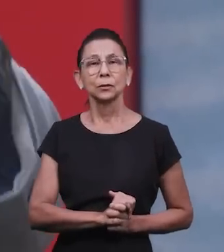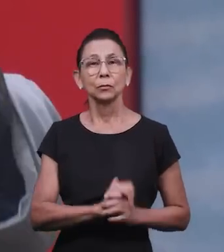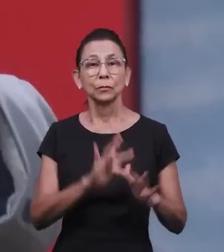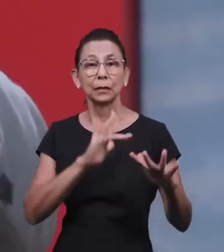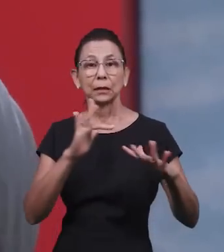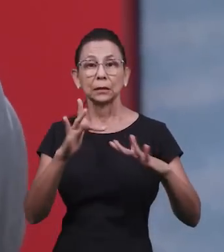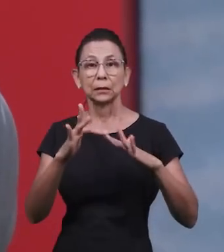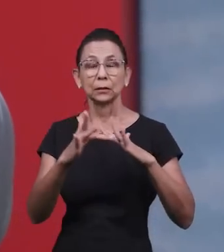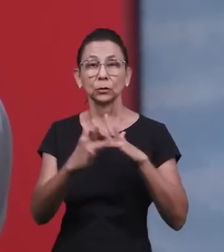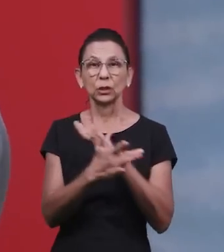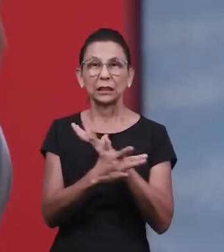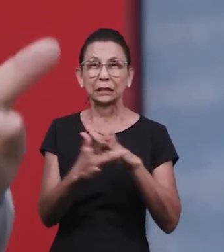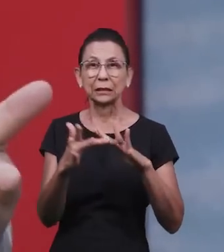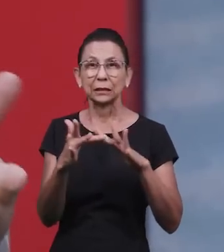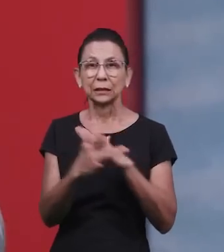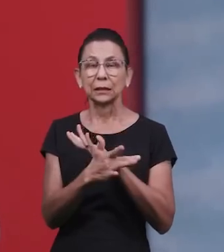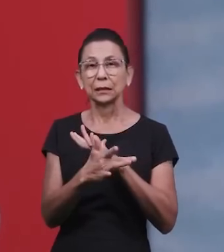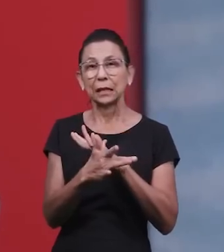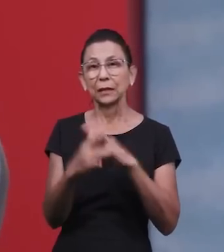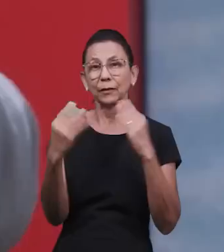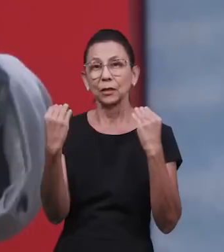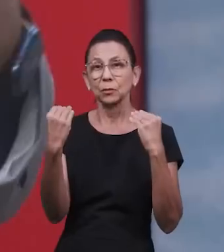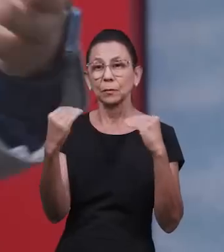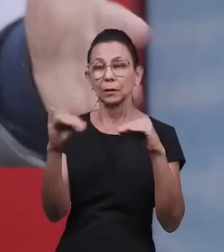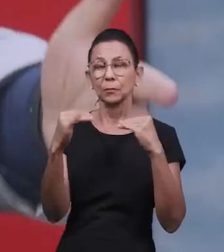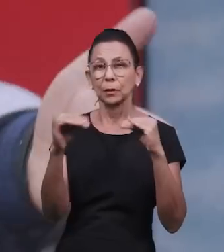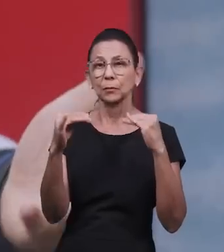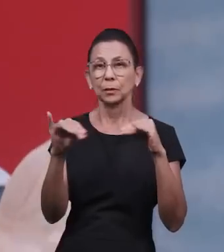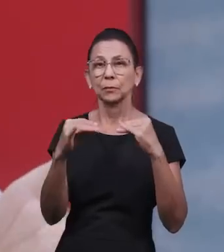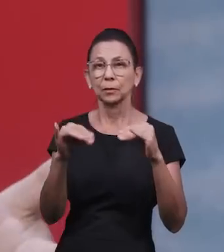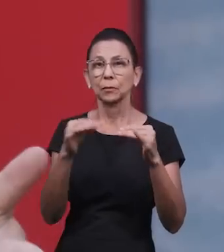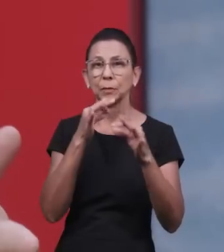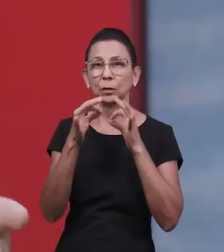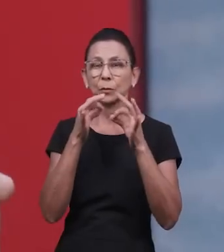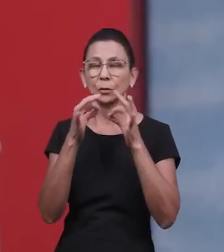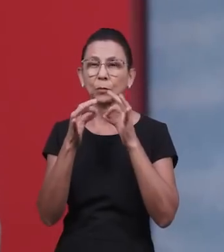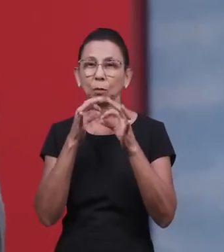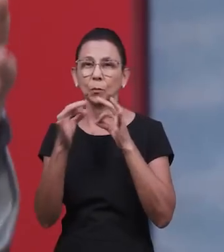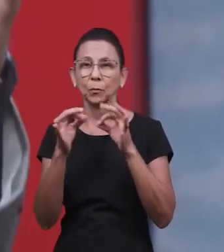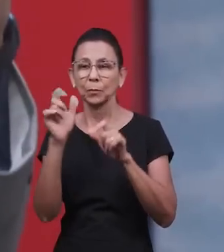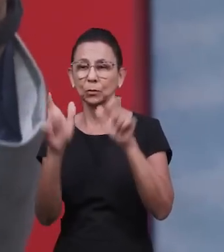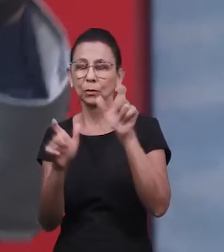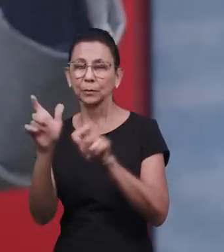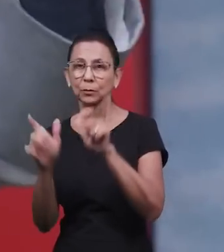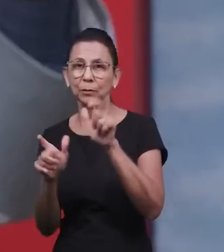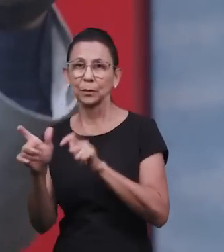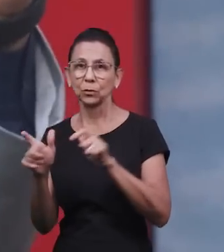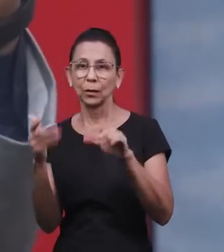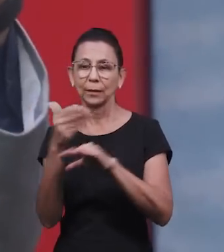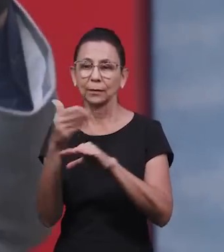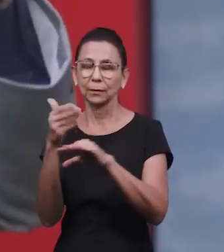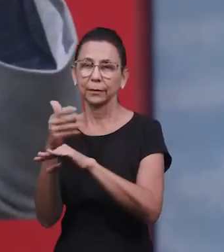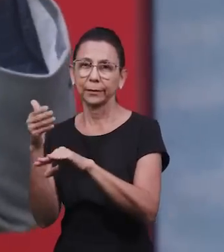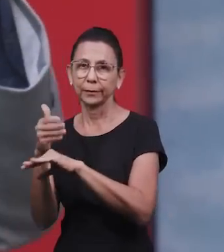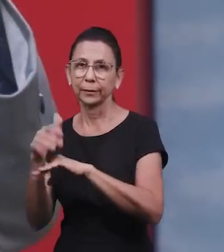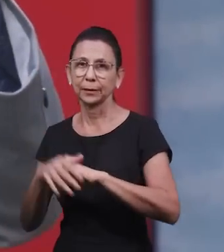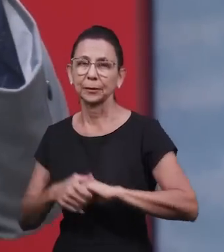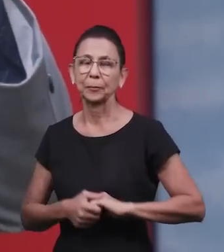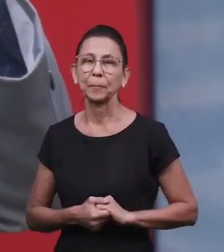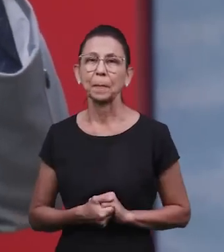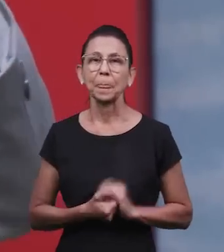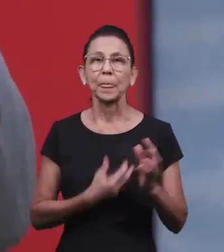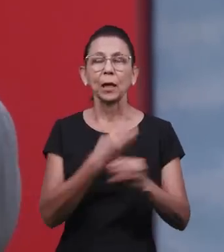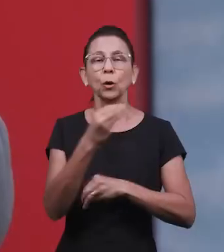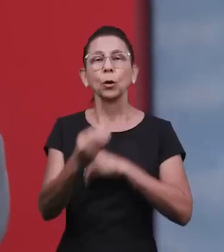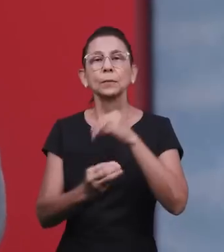o algoritmo, mais a rede social, ela quer te sugerir novas pessoas. Então, se você começa, vamos falar aí de você fazer